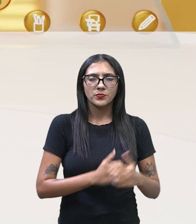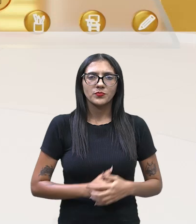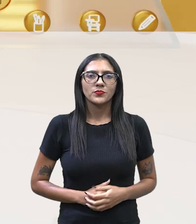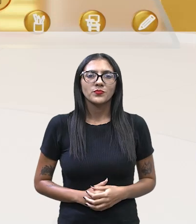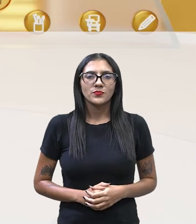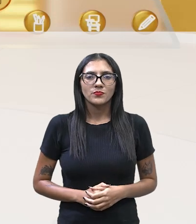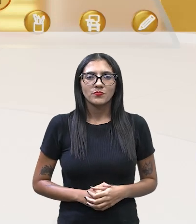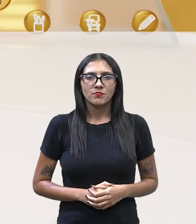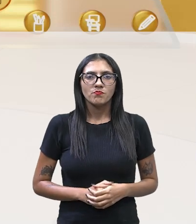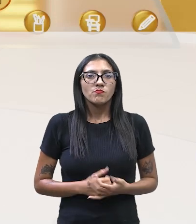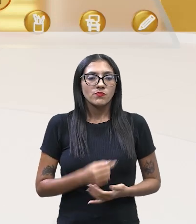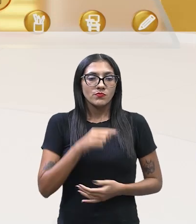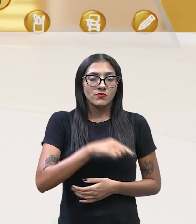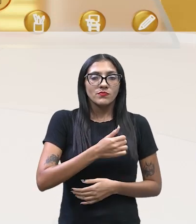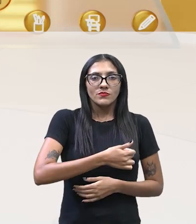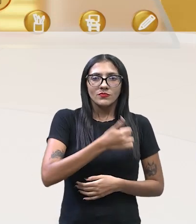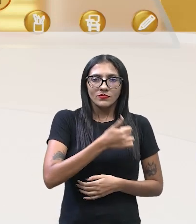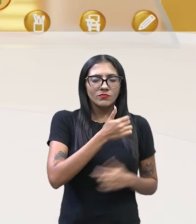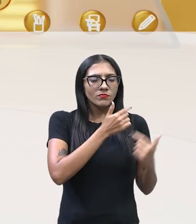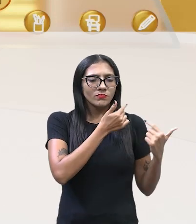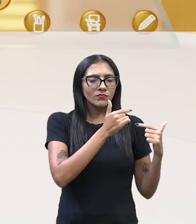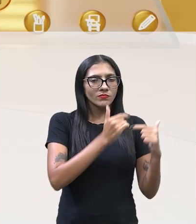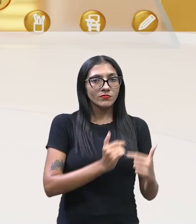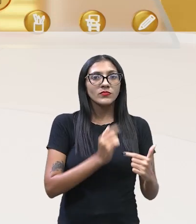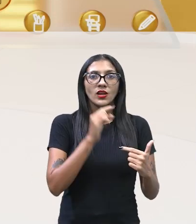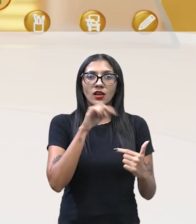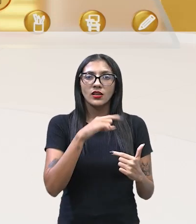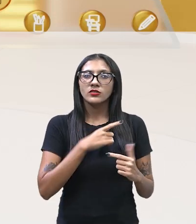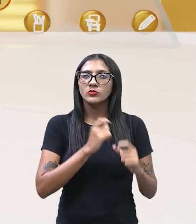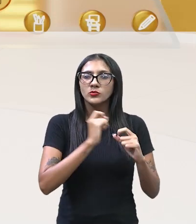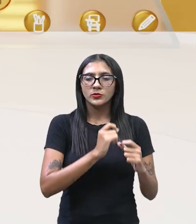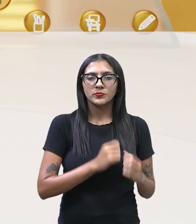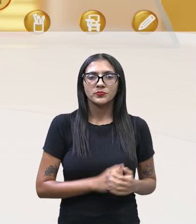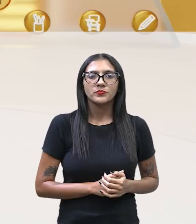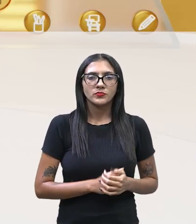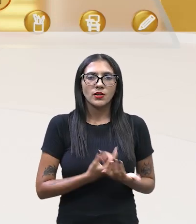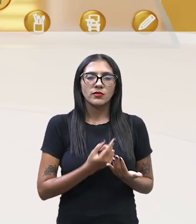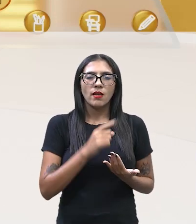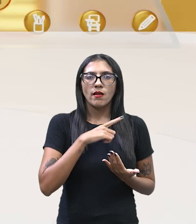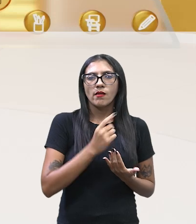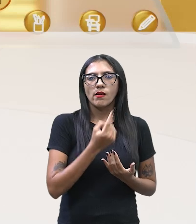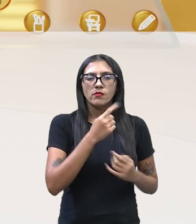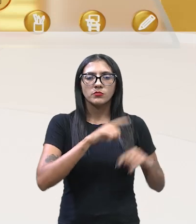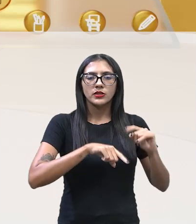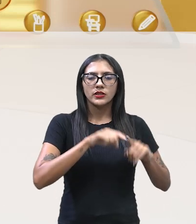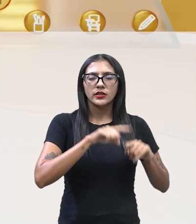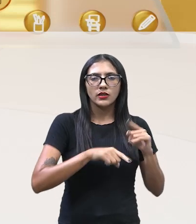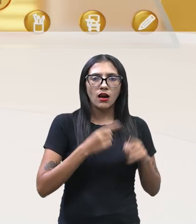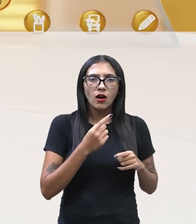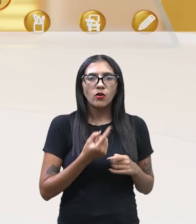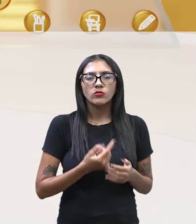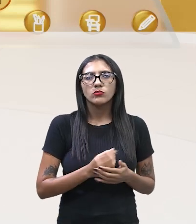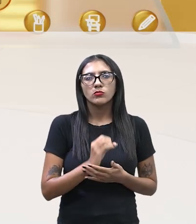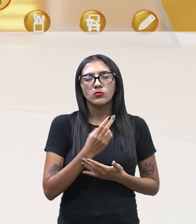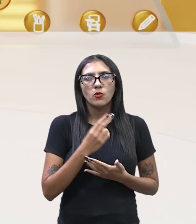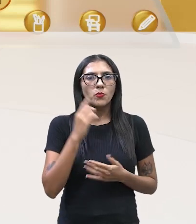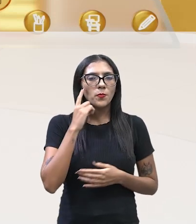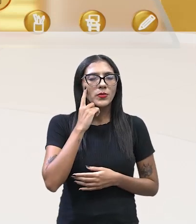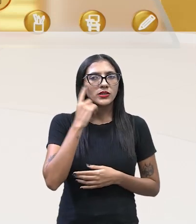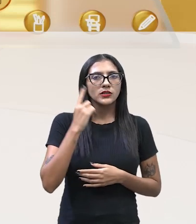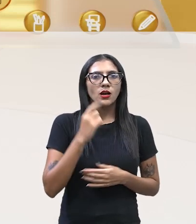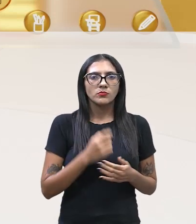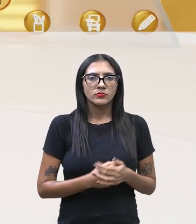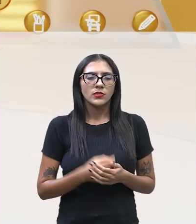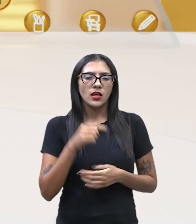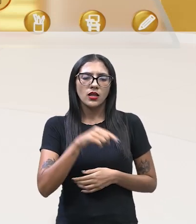exemplo, no tradicional, eu tenho aqui um recurso X para poder investir em um negócio. Então, eu olho para aquele